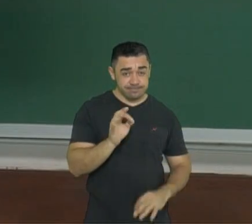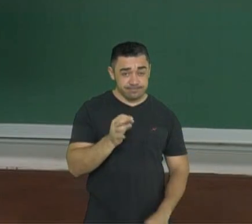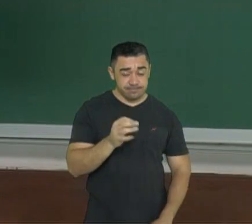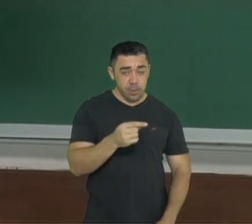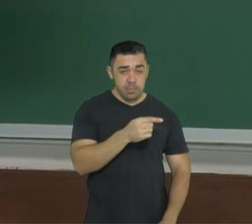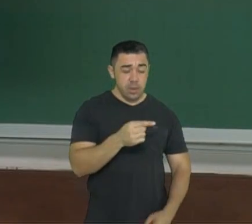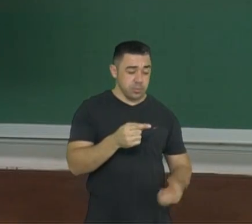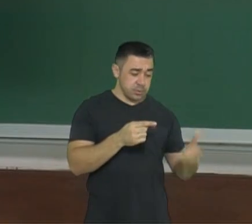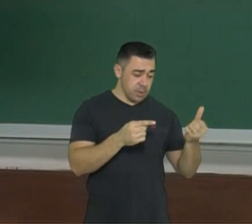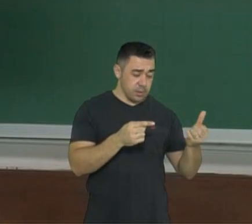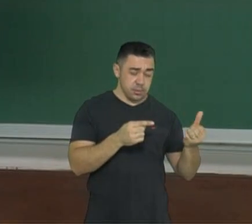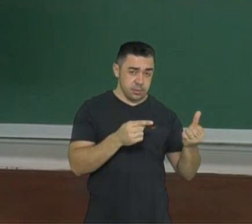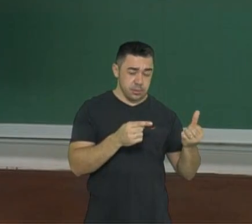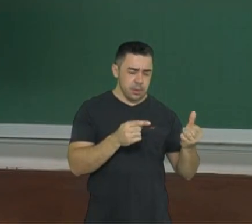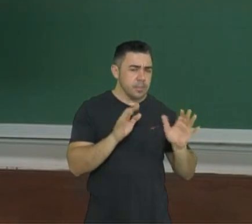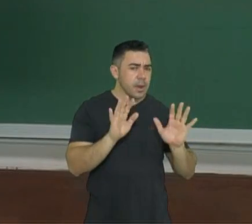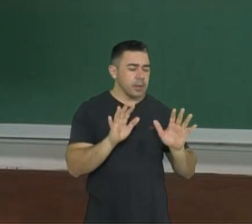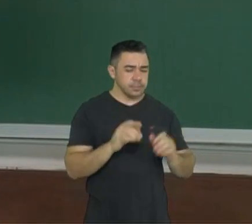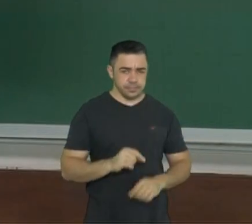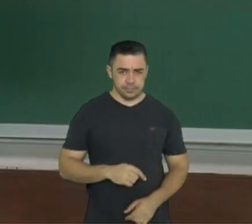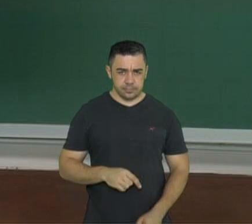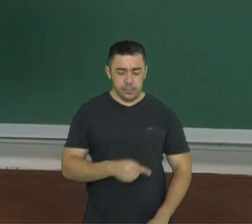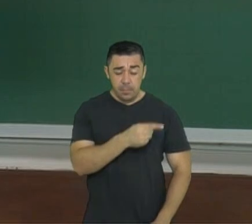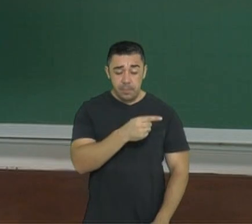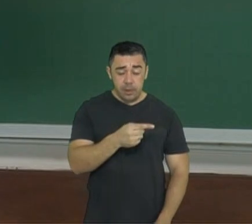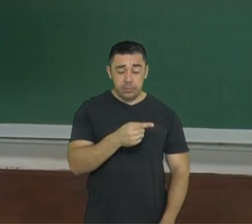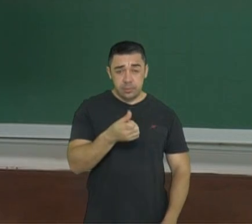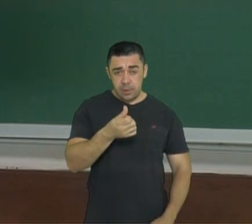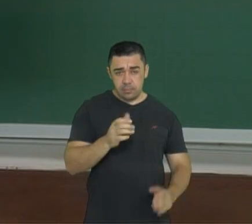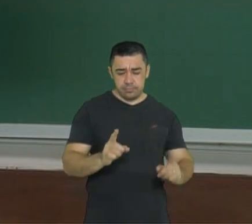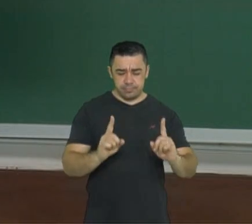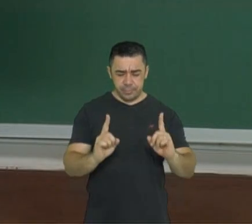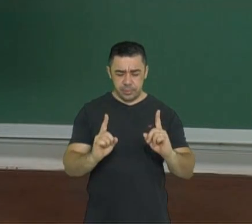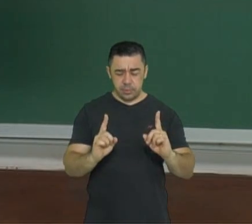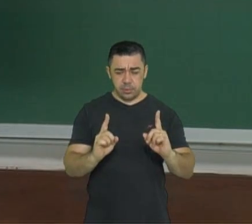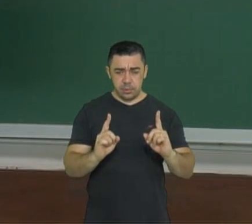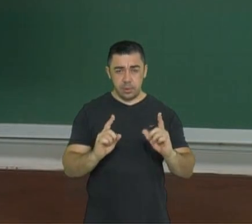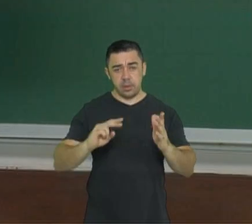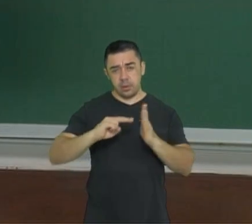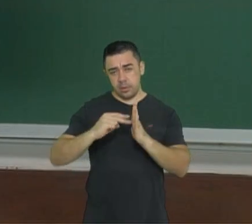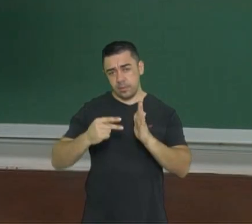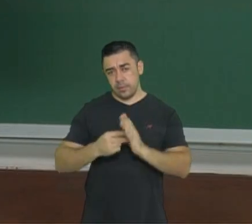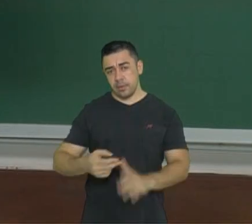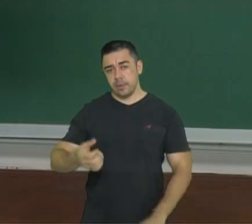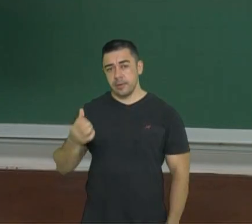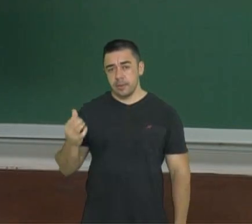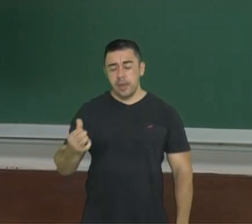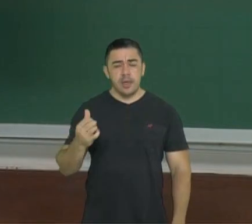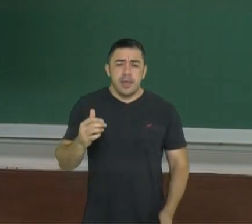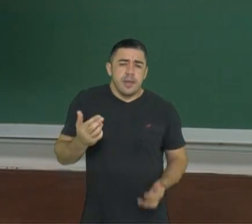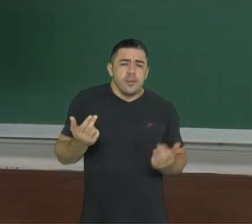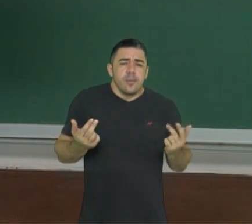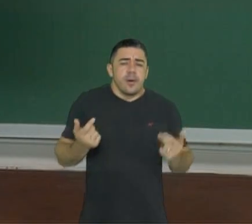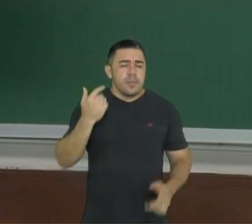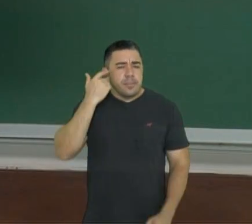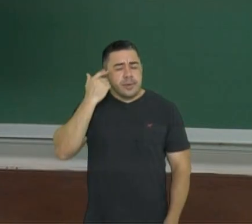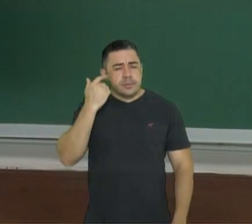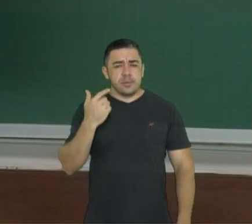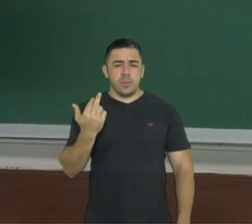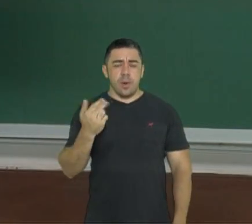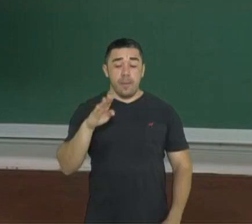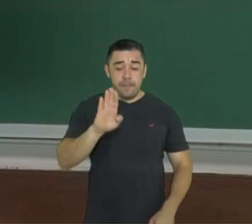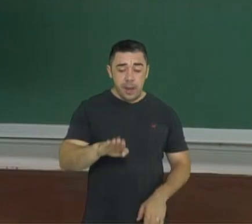menos seis é seis Porque eu ando sem espaço vamos dizer assim ó 1 passo 2 passo 3 passo 4